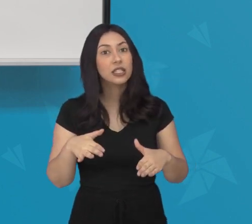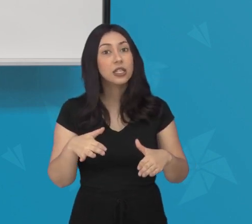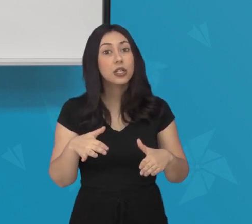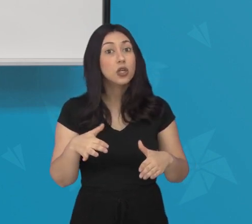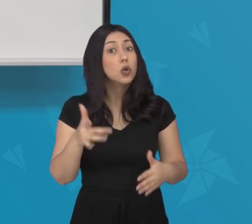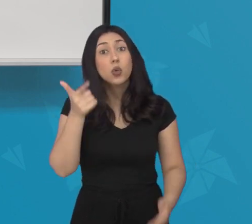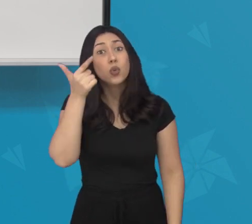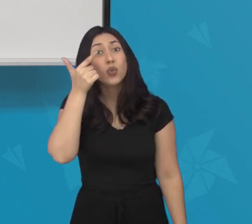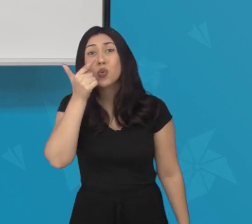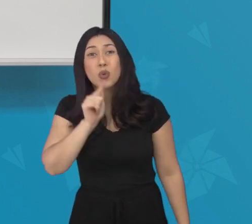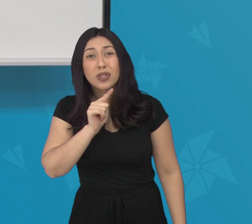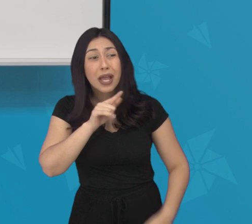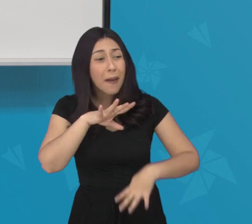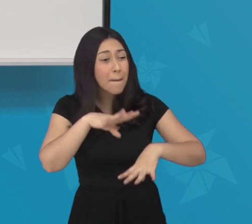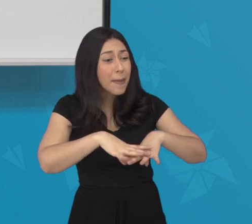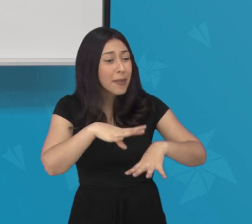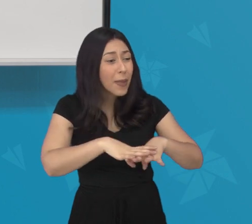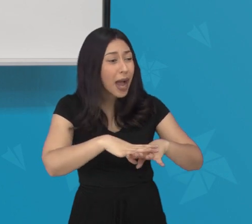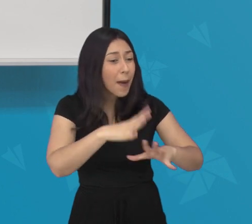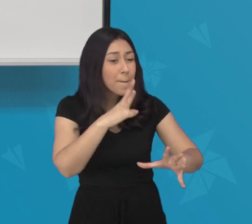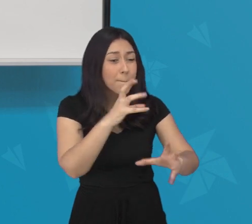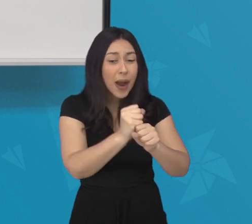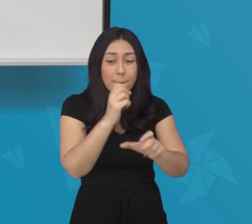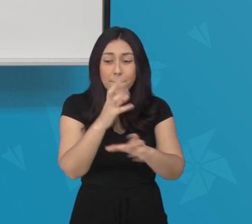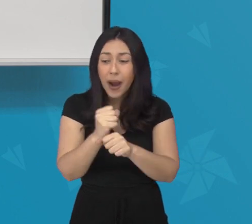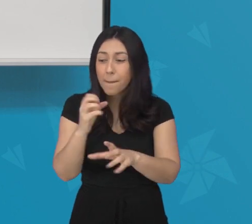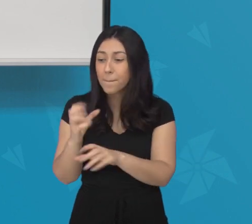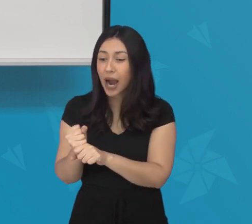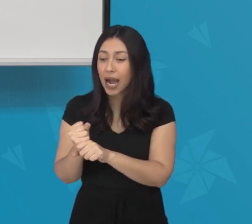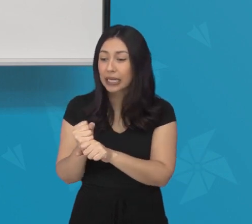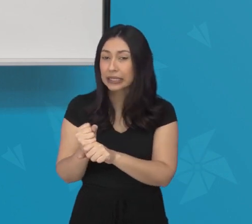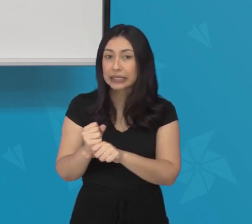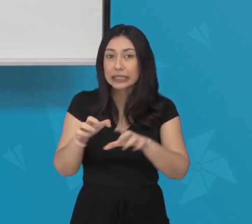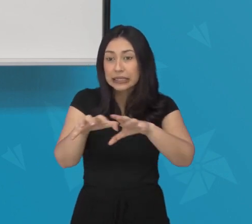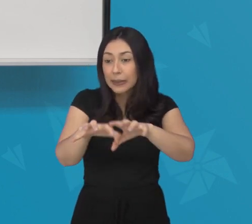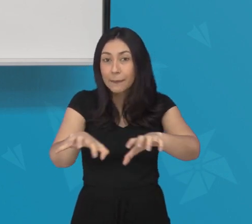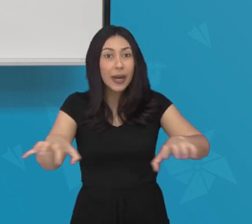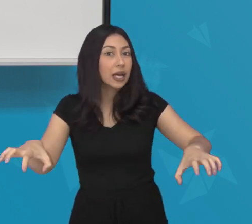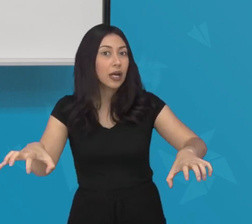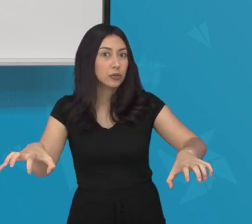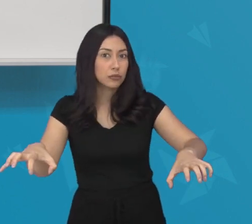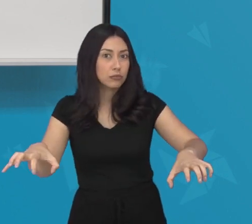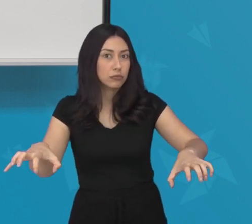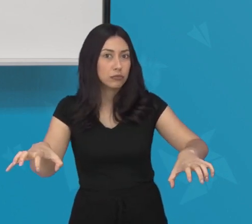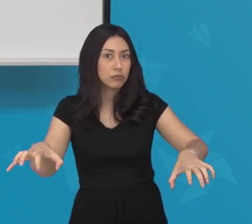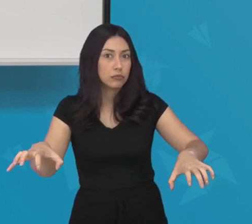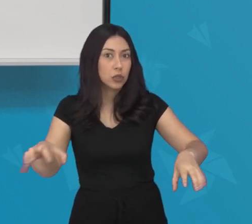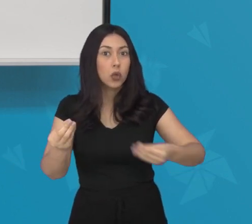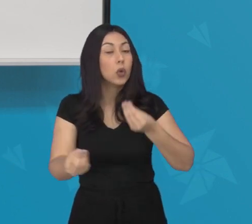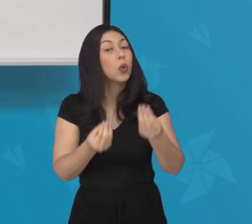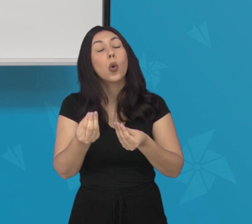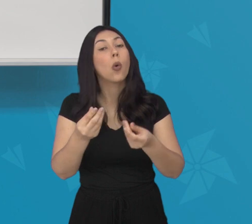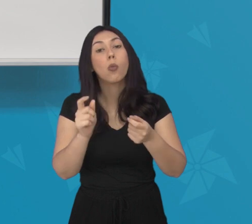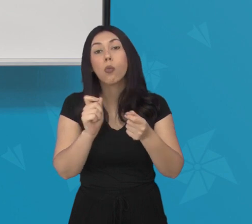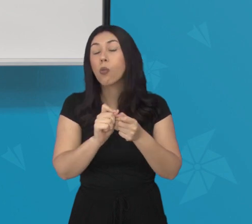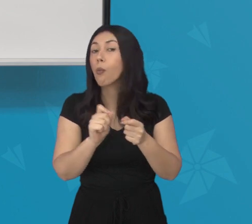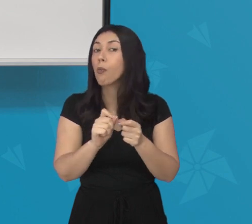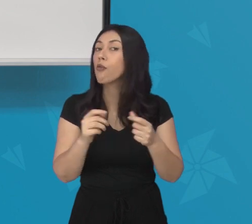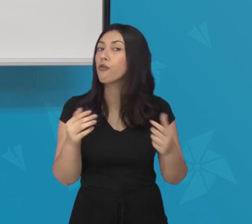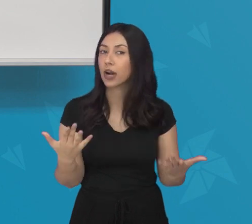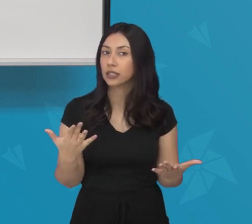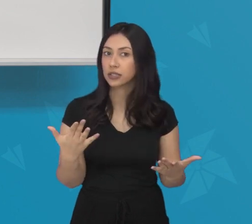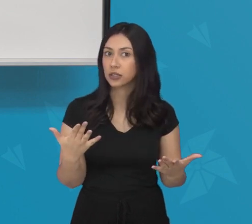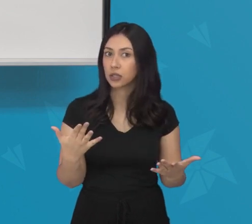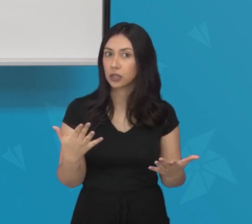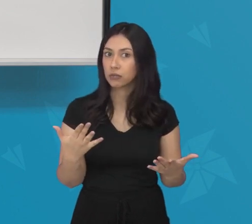trabalhar matematicamente com 3, 4, 5 forças atuando em um corpo. Como que a gente resolve esses problemas na prática? A gente vai